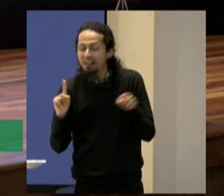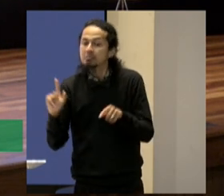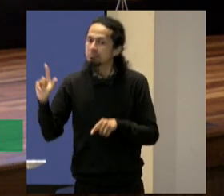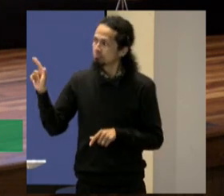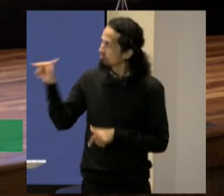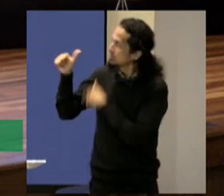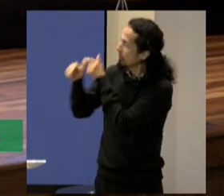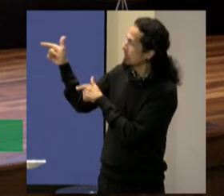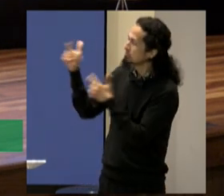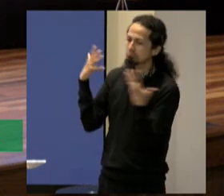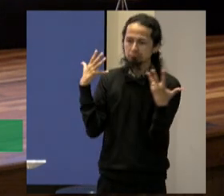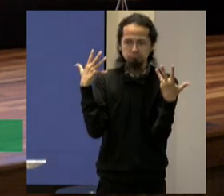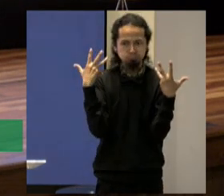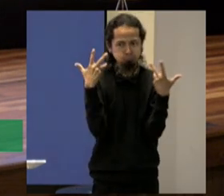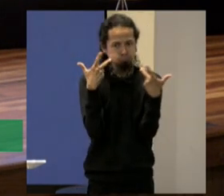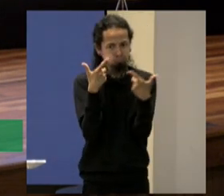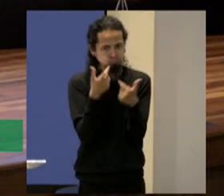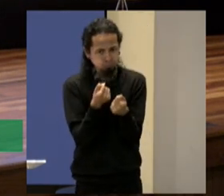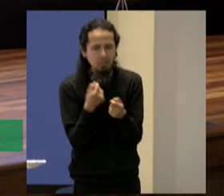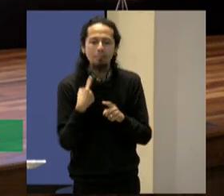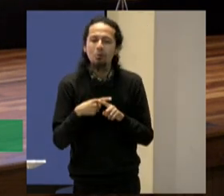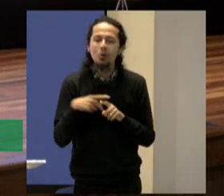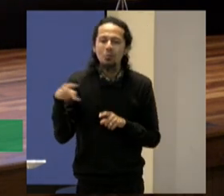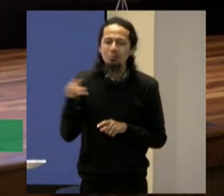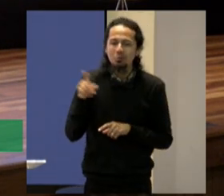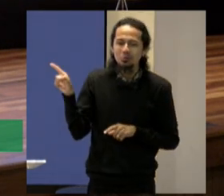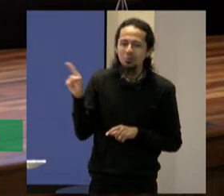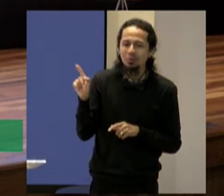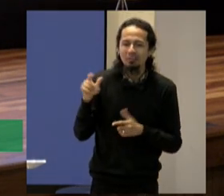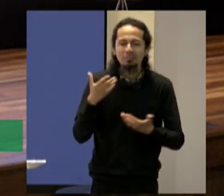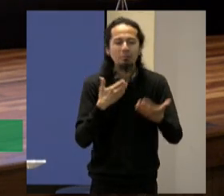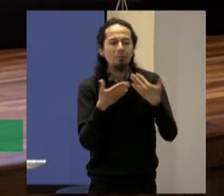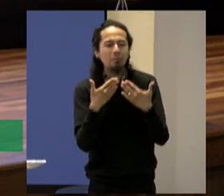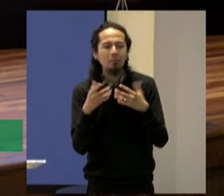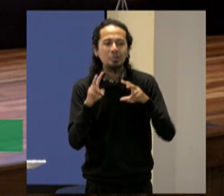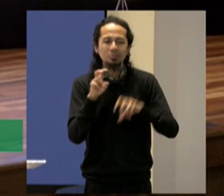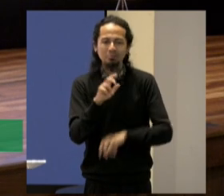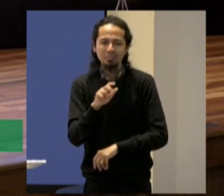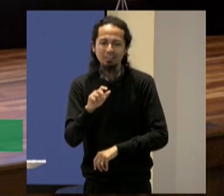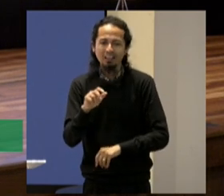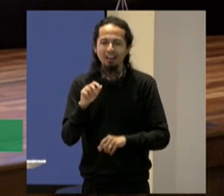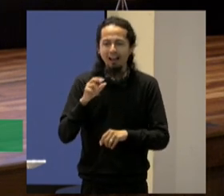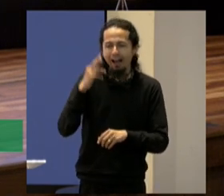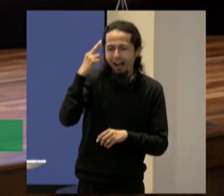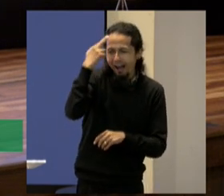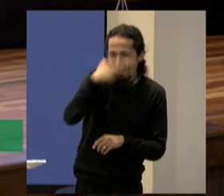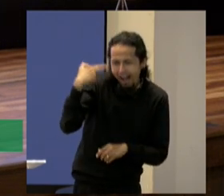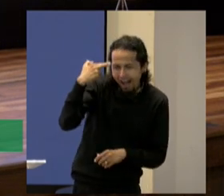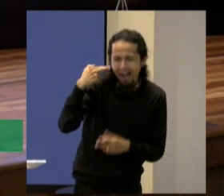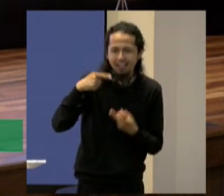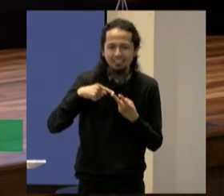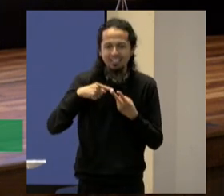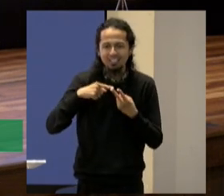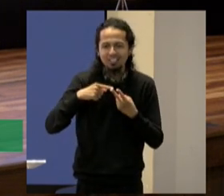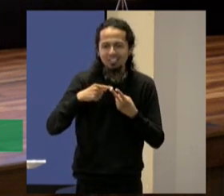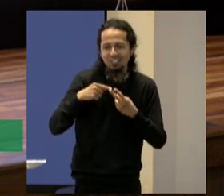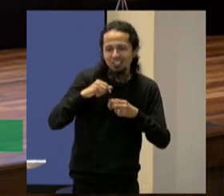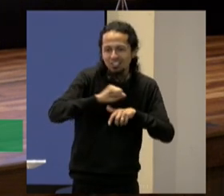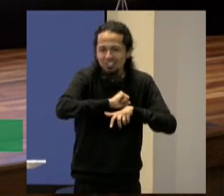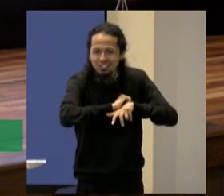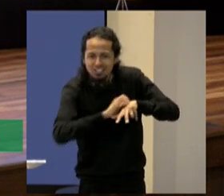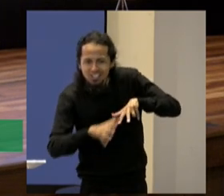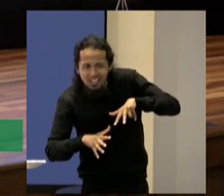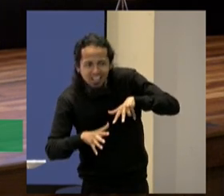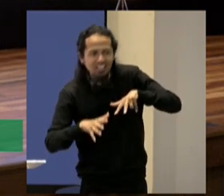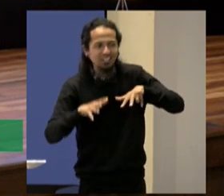porque o João faz essa discussão com os estudantes do quinto ano, né, sobre raça e gênero, e daí tem toda uma...